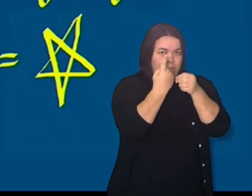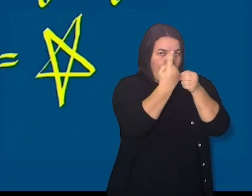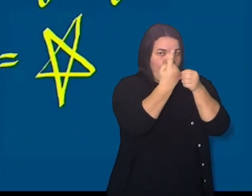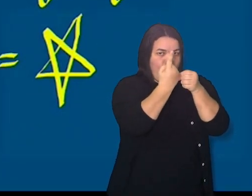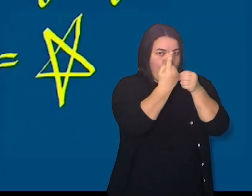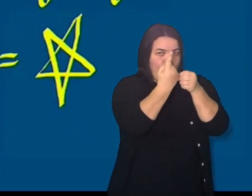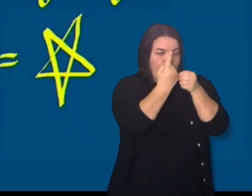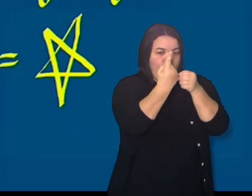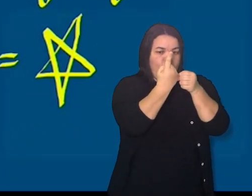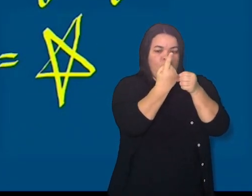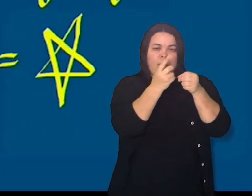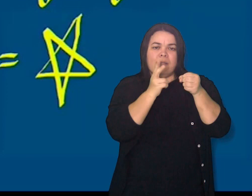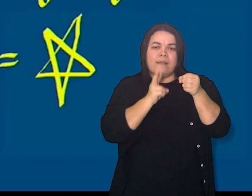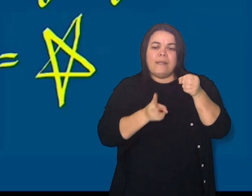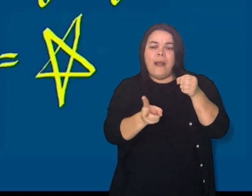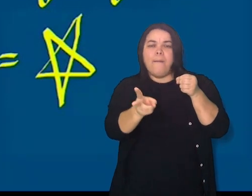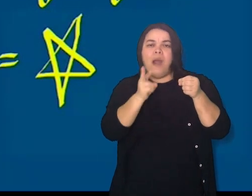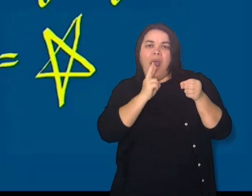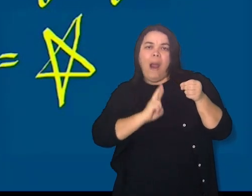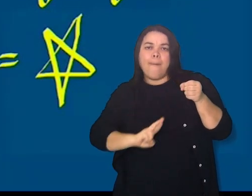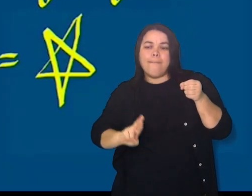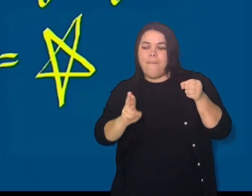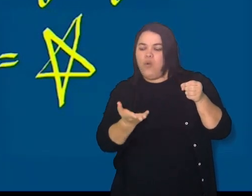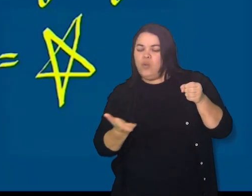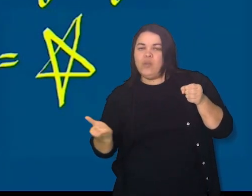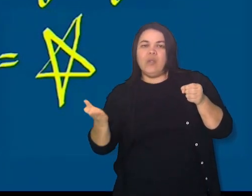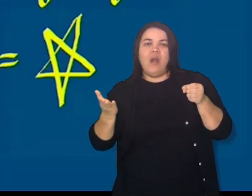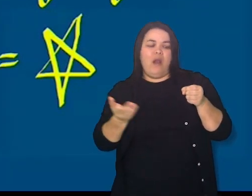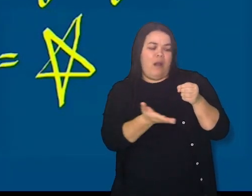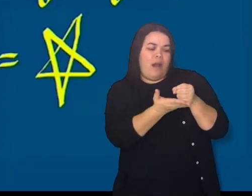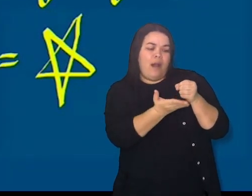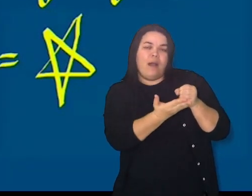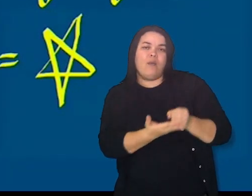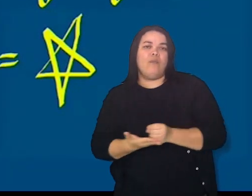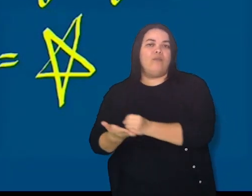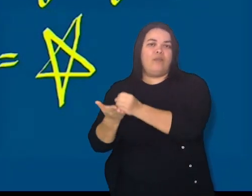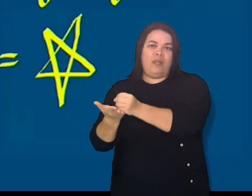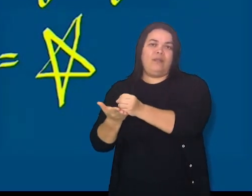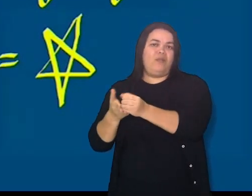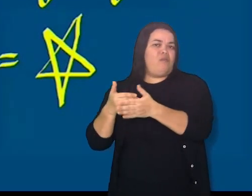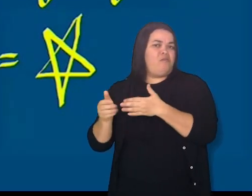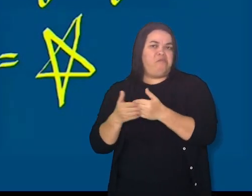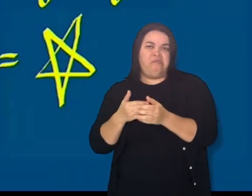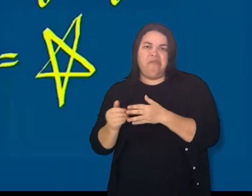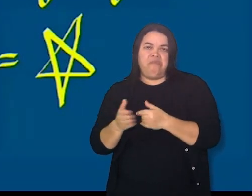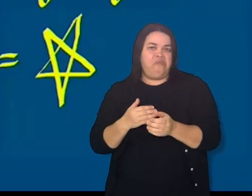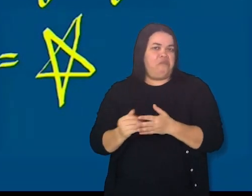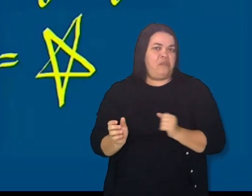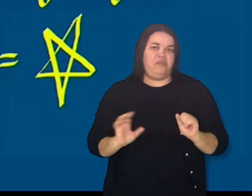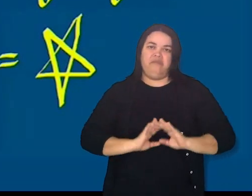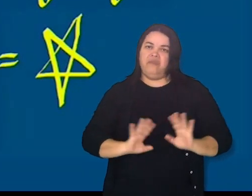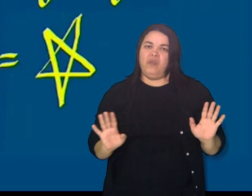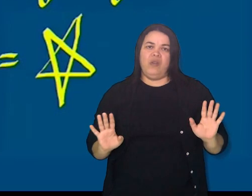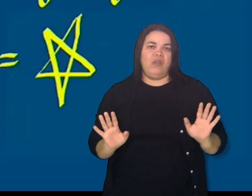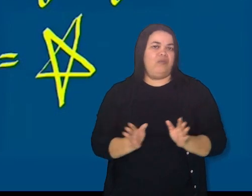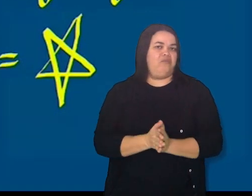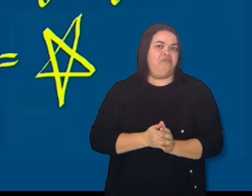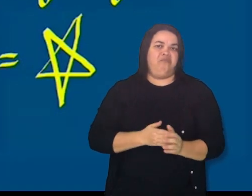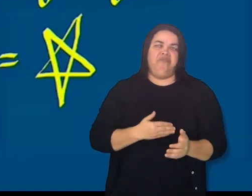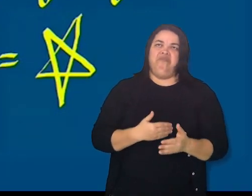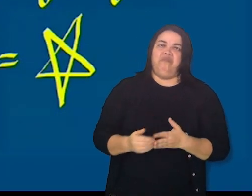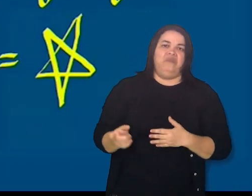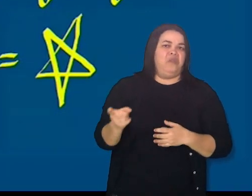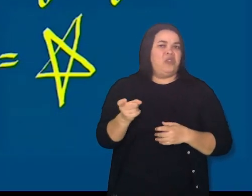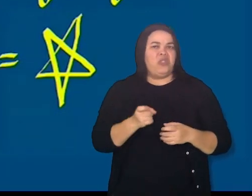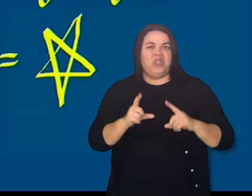igual a 1, a potência será o próprio número. Não interessa saber qual é a base, né? Se é B, X,